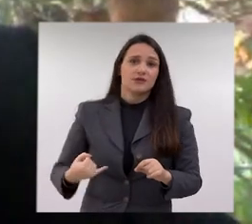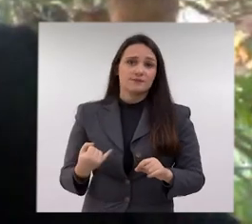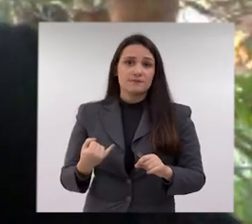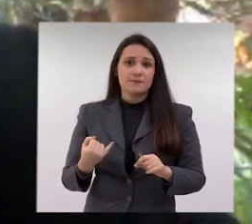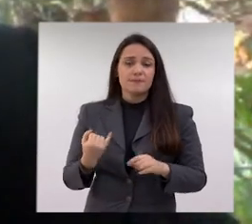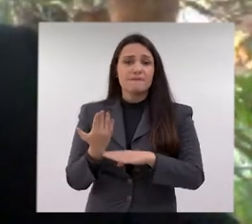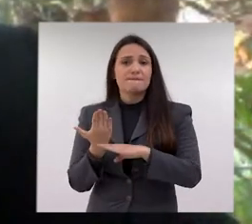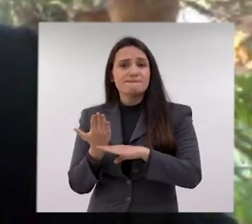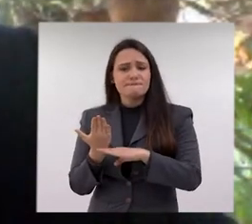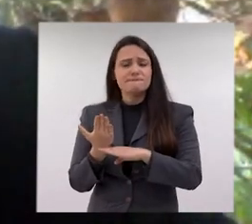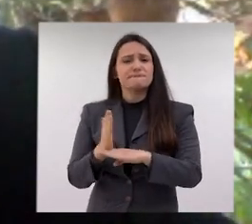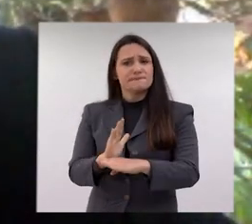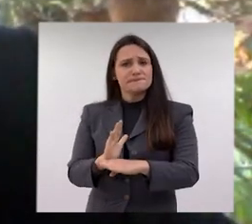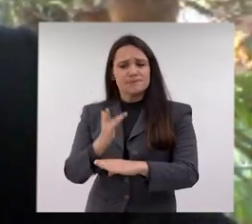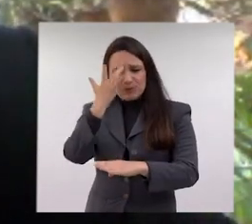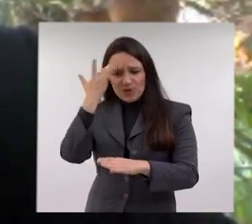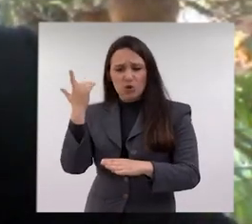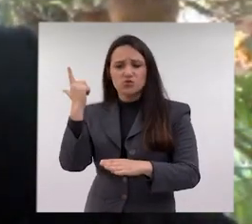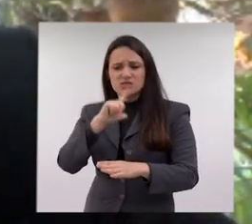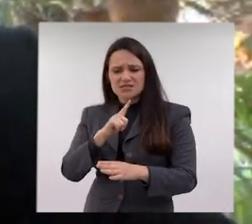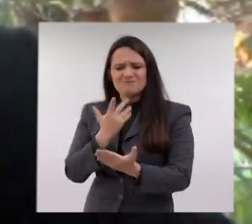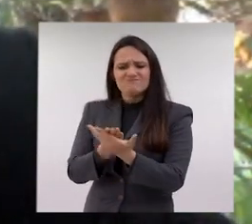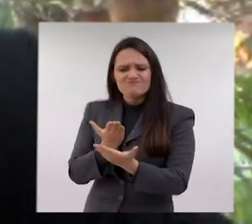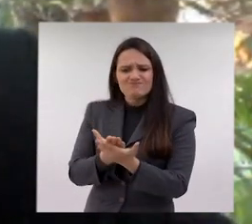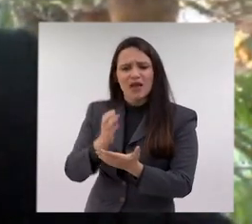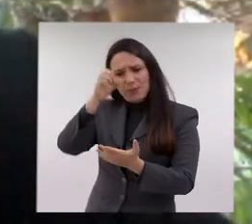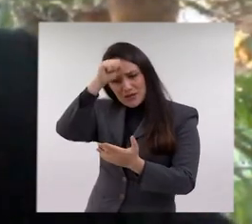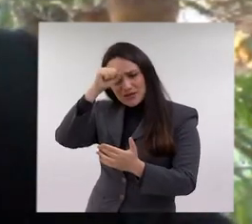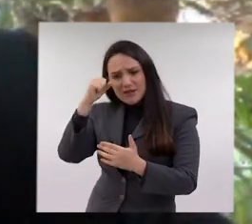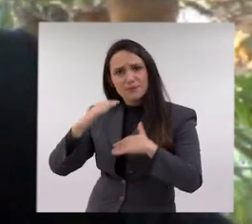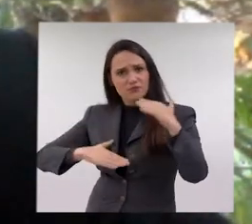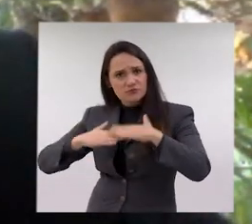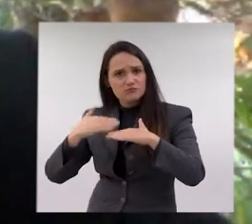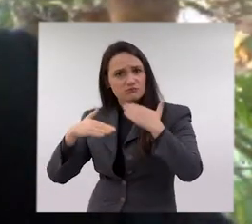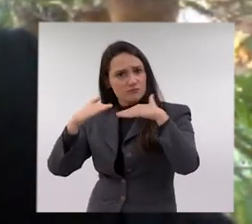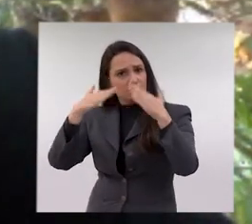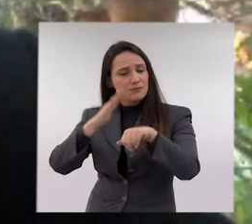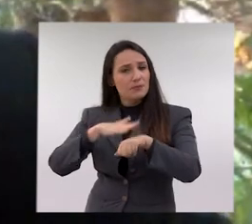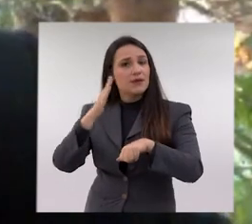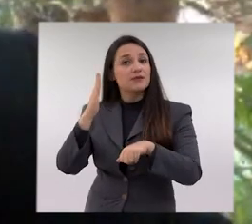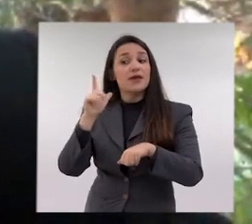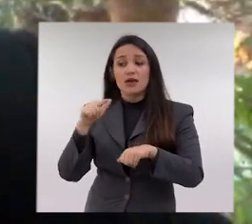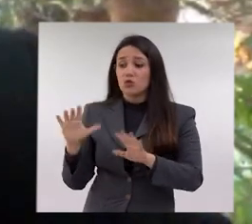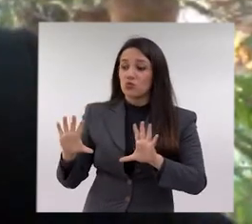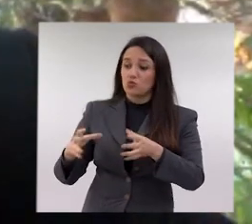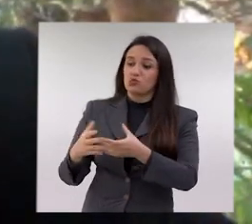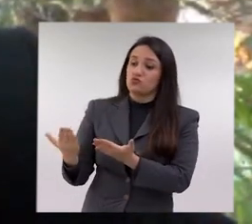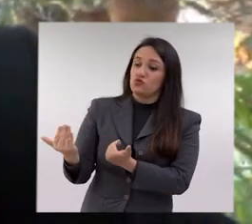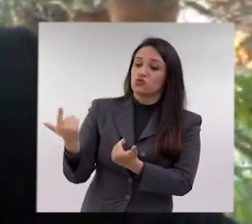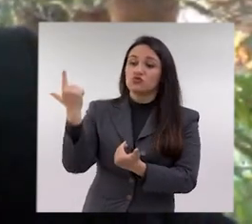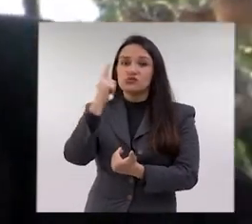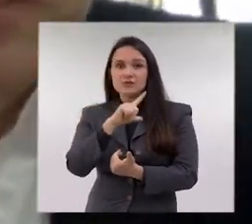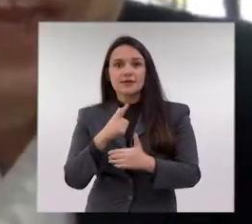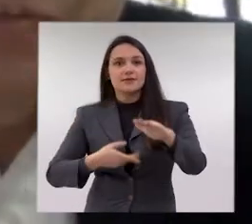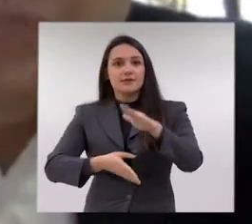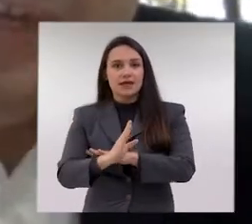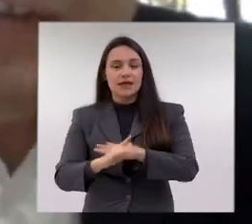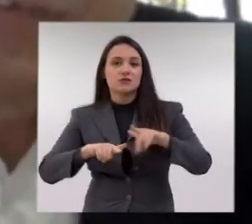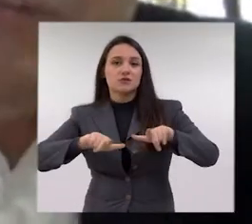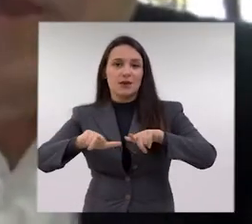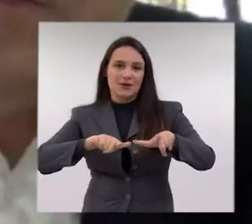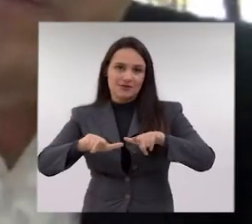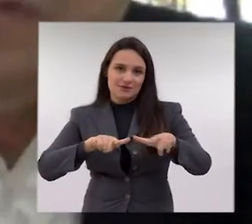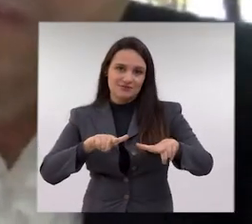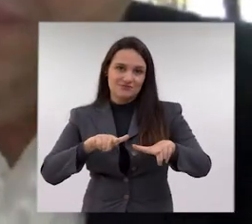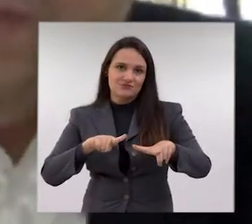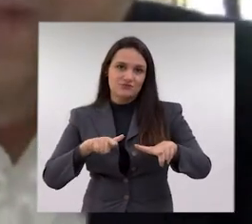oportunidades de um ensino, de uma formação profissional, para que os nossos jovens tenham condições de competitividade no mercado